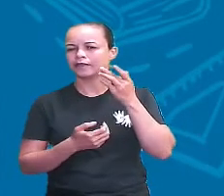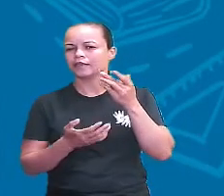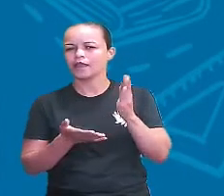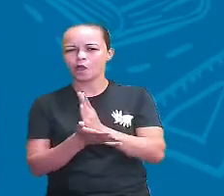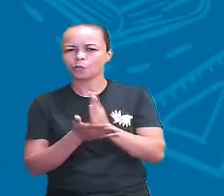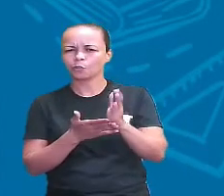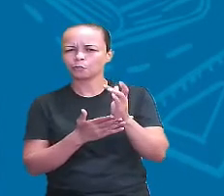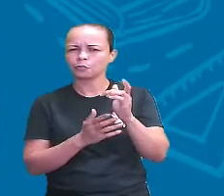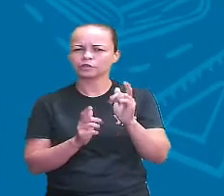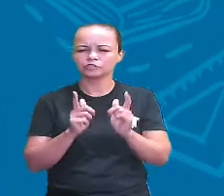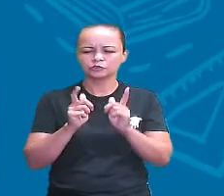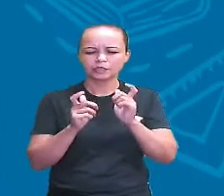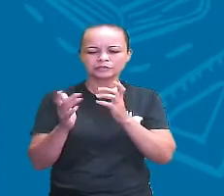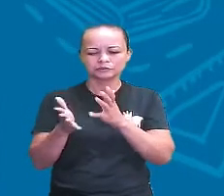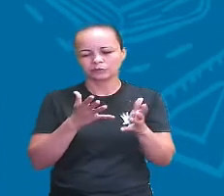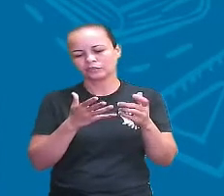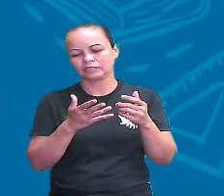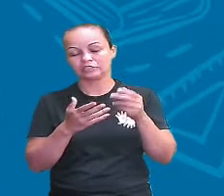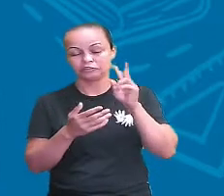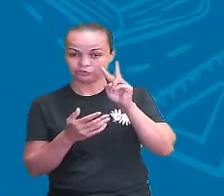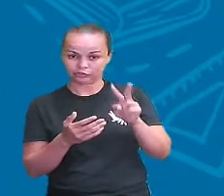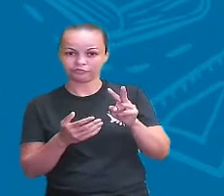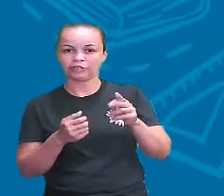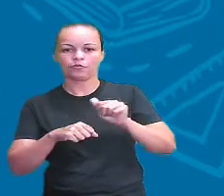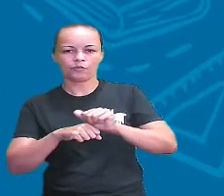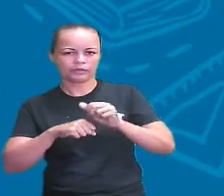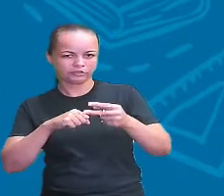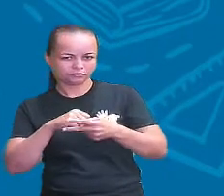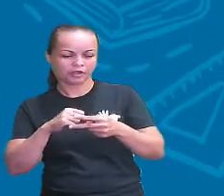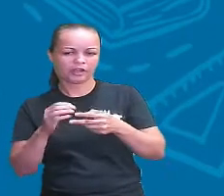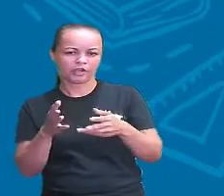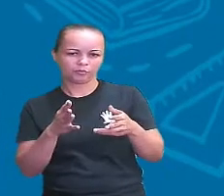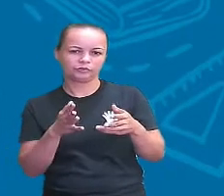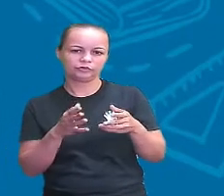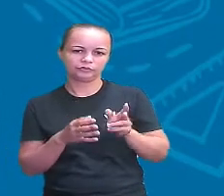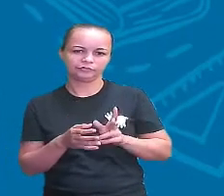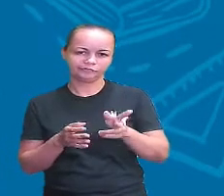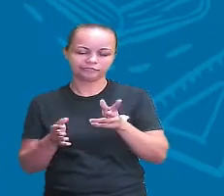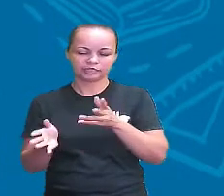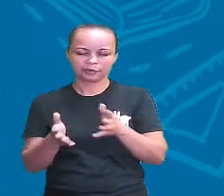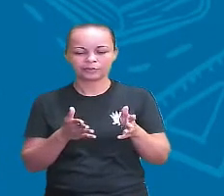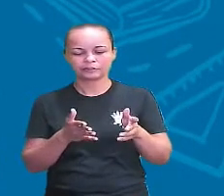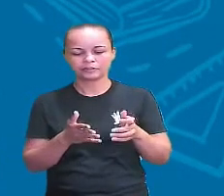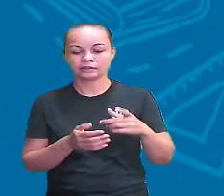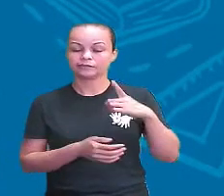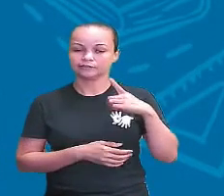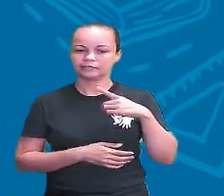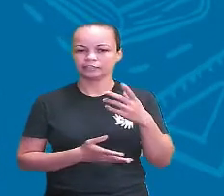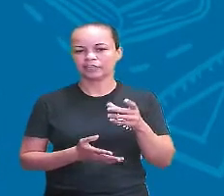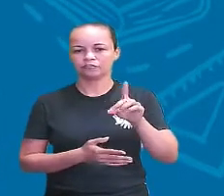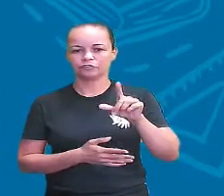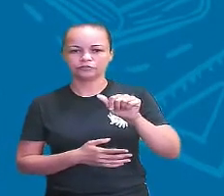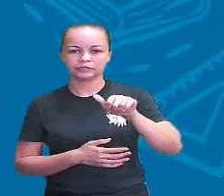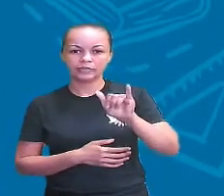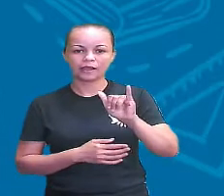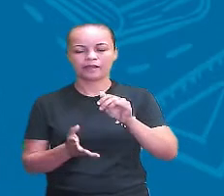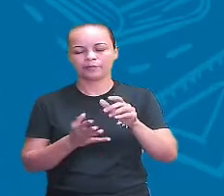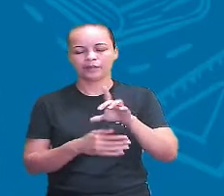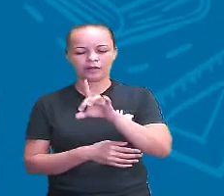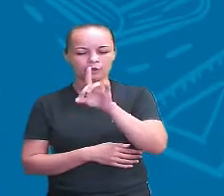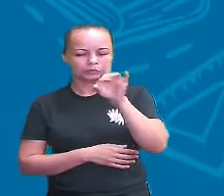já começou a ver com os advérbios de frequência até, tá? A gente tem a palavra day, para dia,